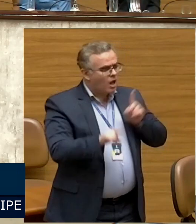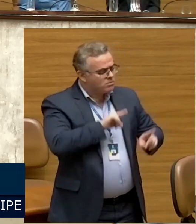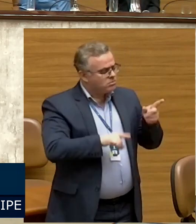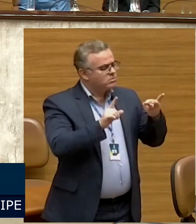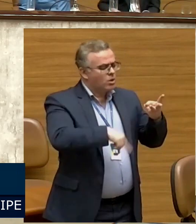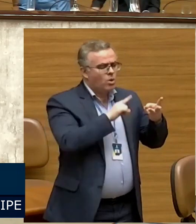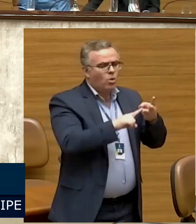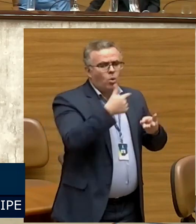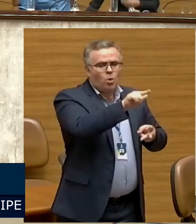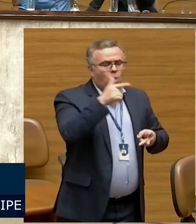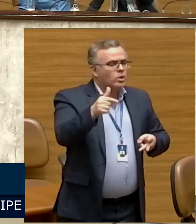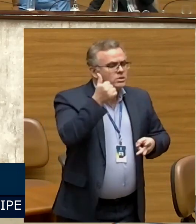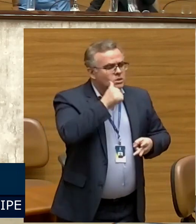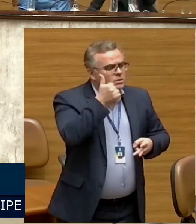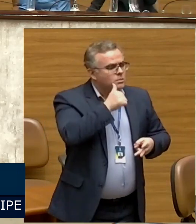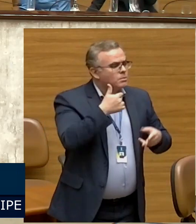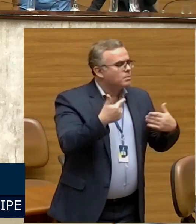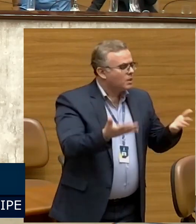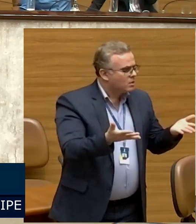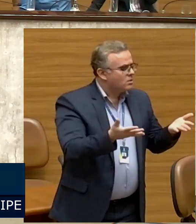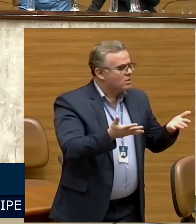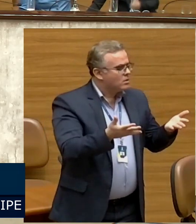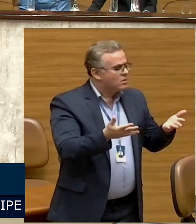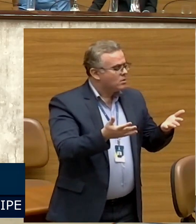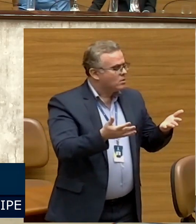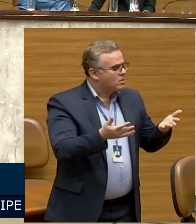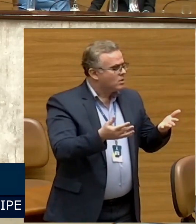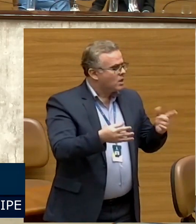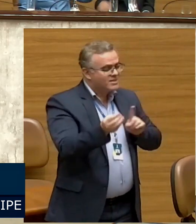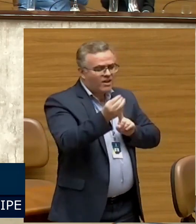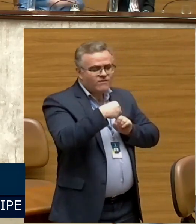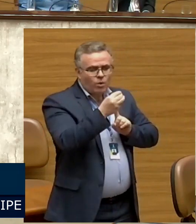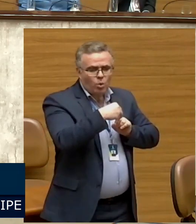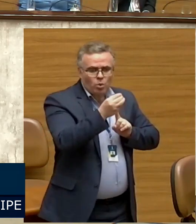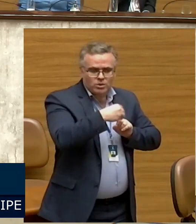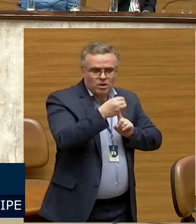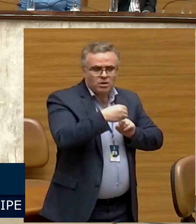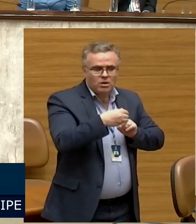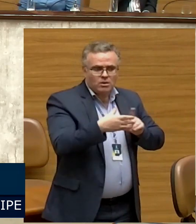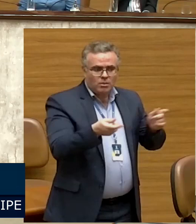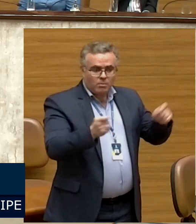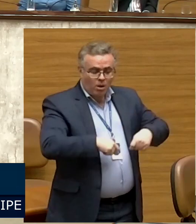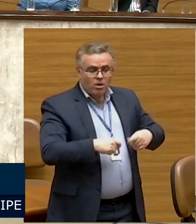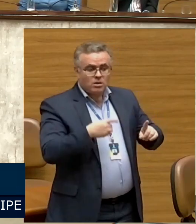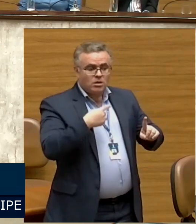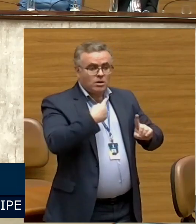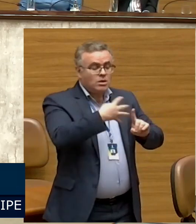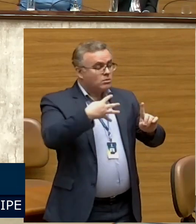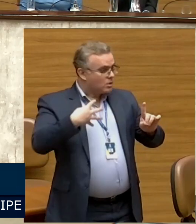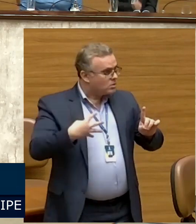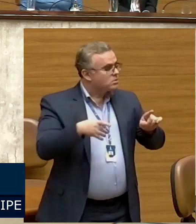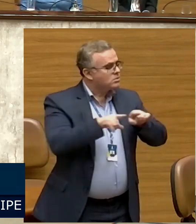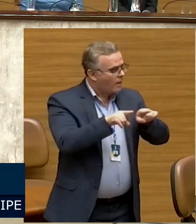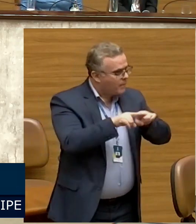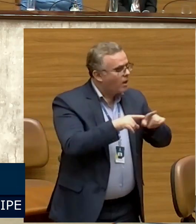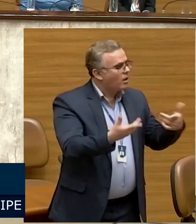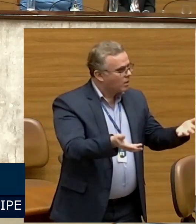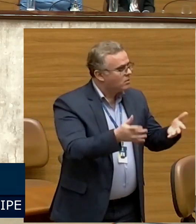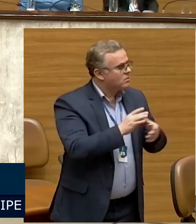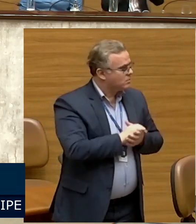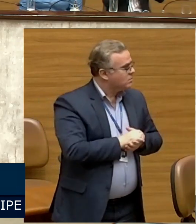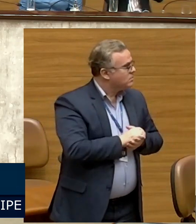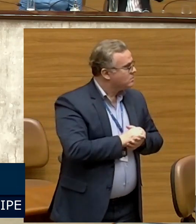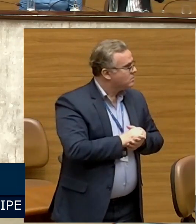outras mulheres aí que vivem situação de vulnerabilidade, nossa comunidade LGBTQIA+.